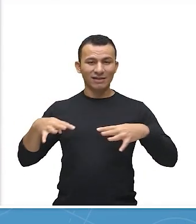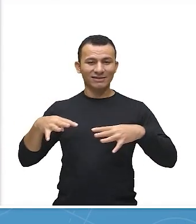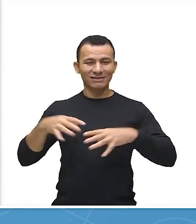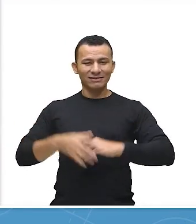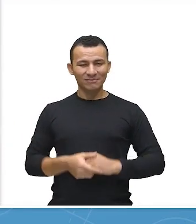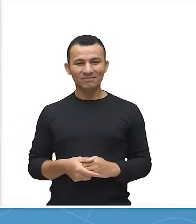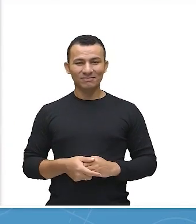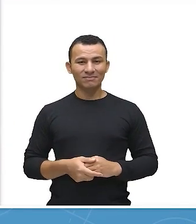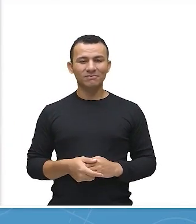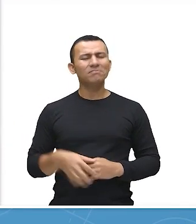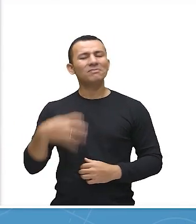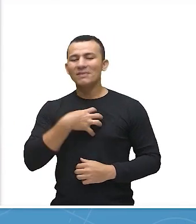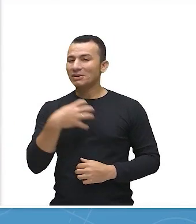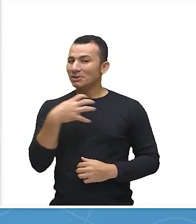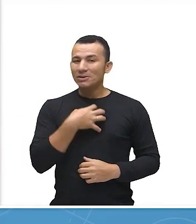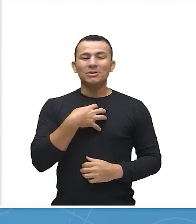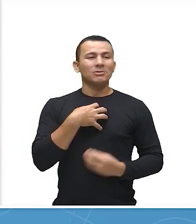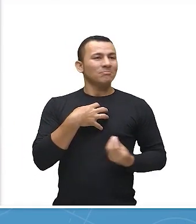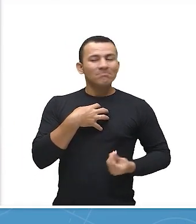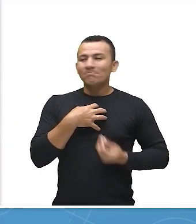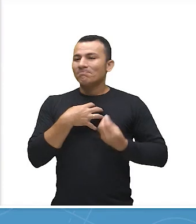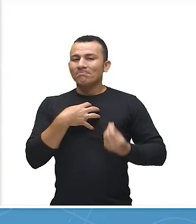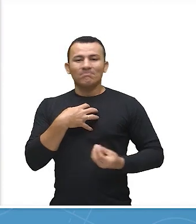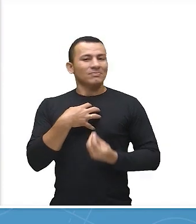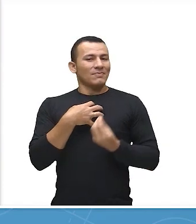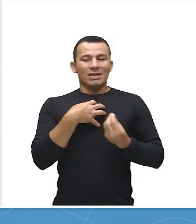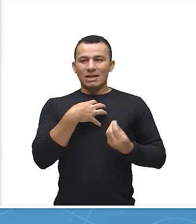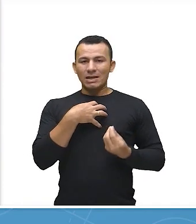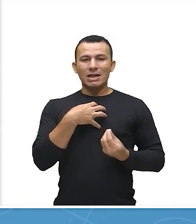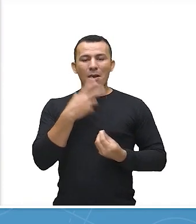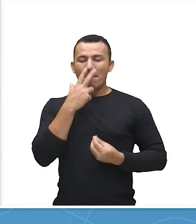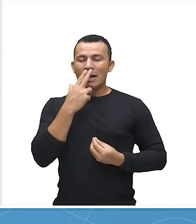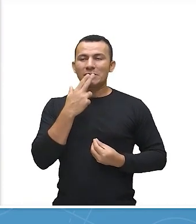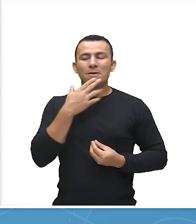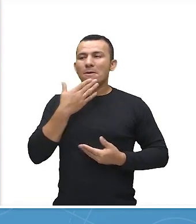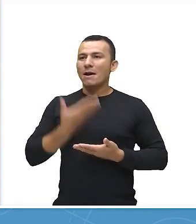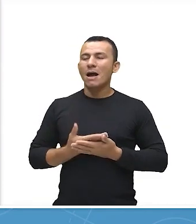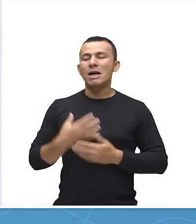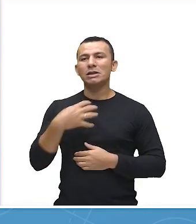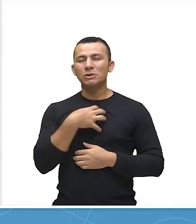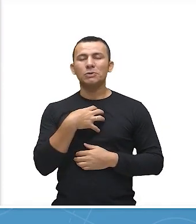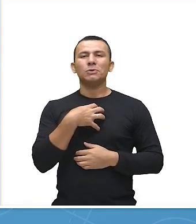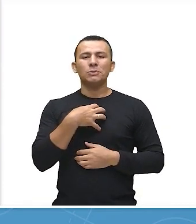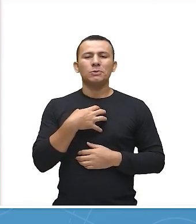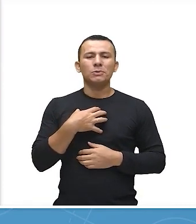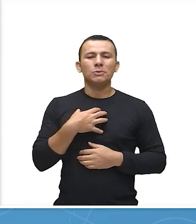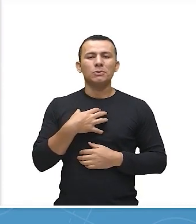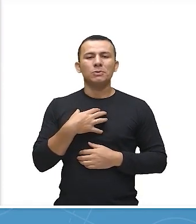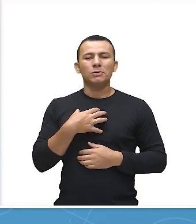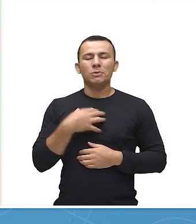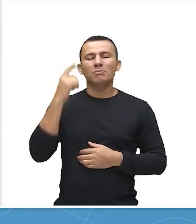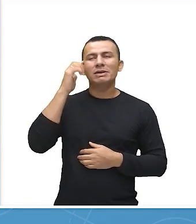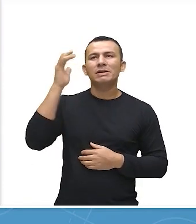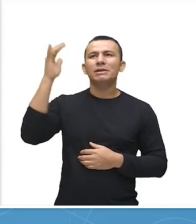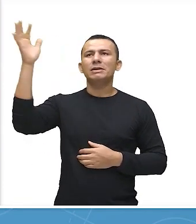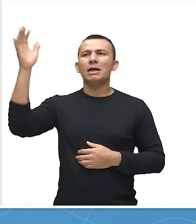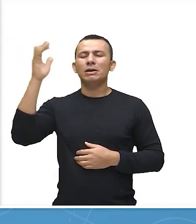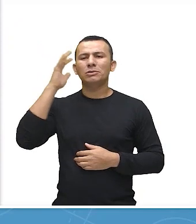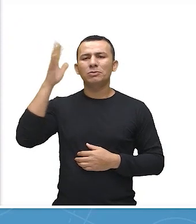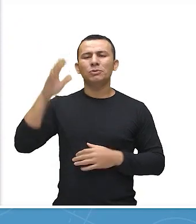em dia, os cantos gregorianos a gente já não consegue identificar bem, né, encontrar